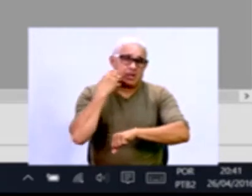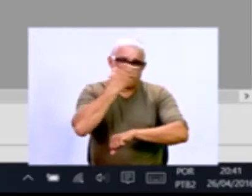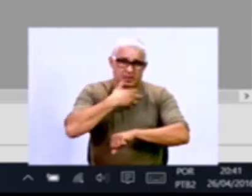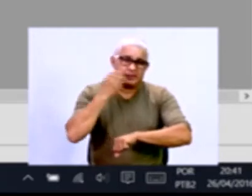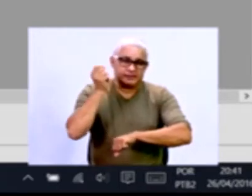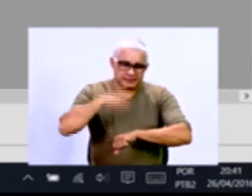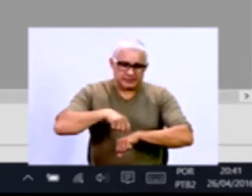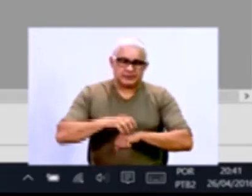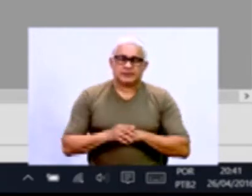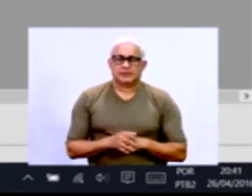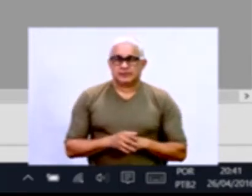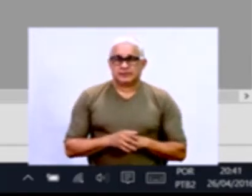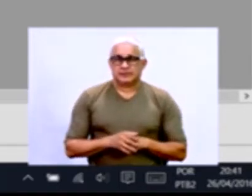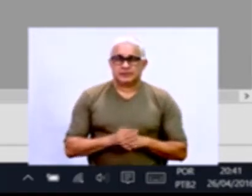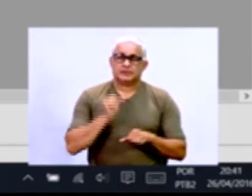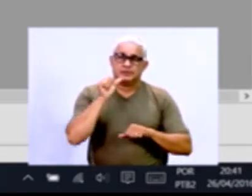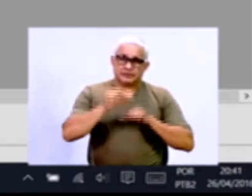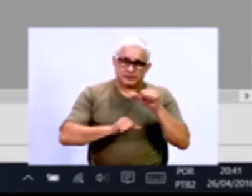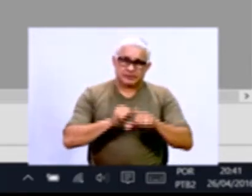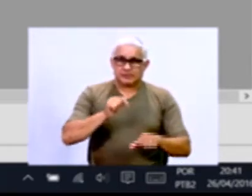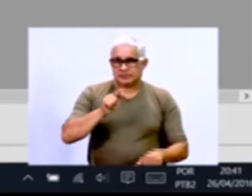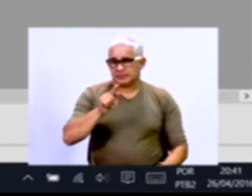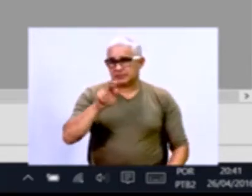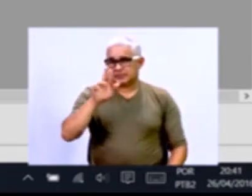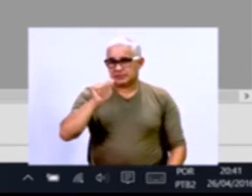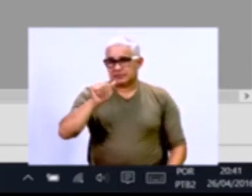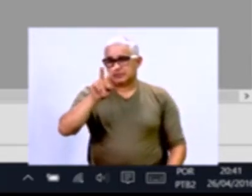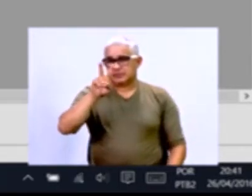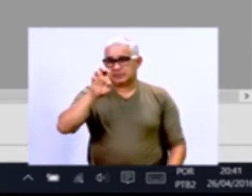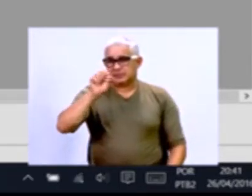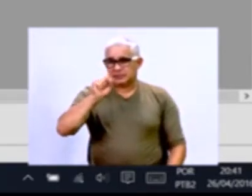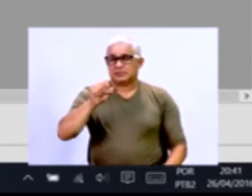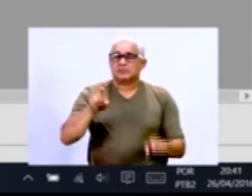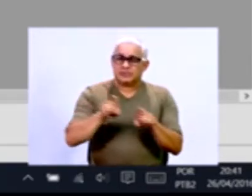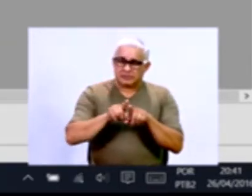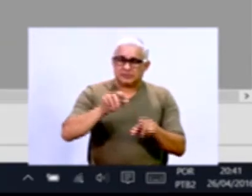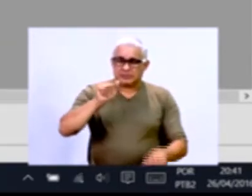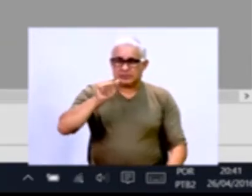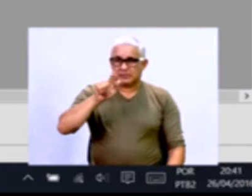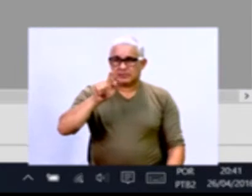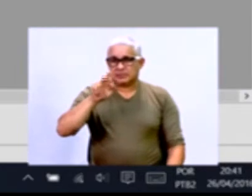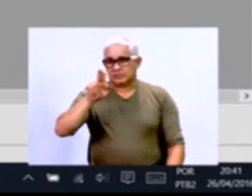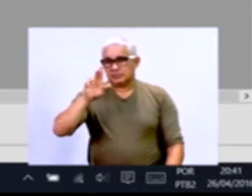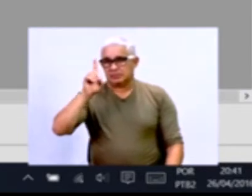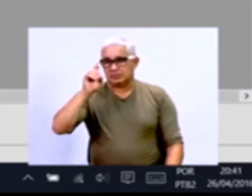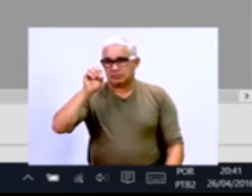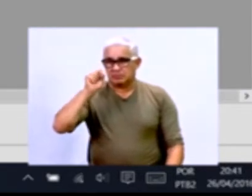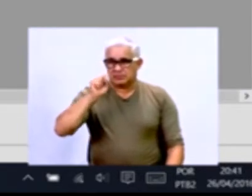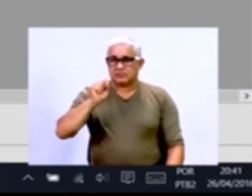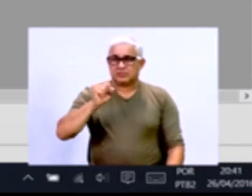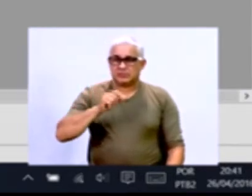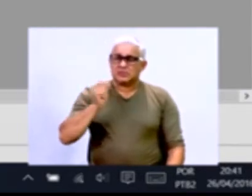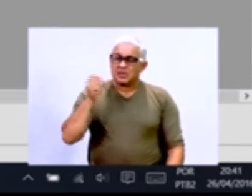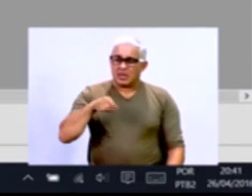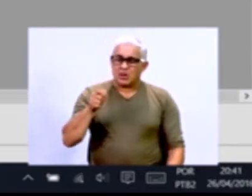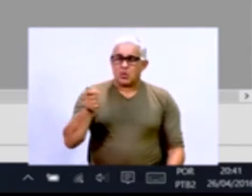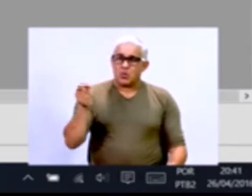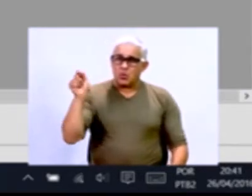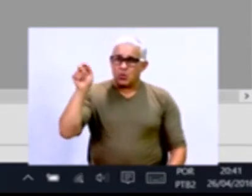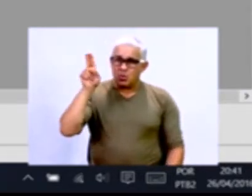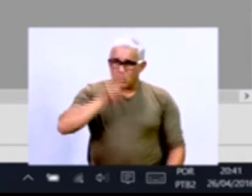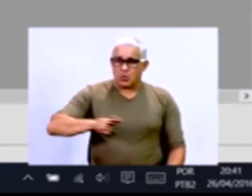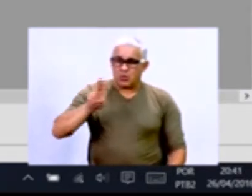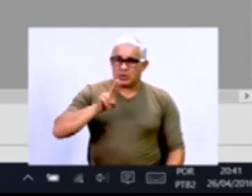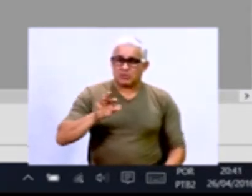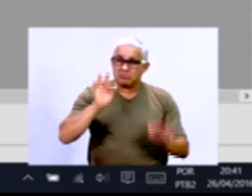também. Alterar os graves e agudos. Tem bastante efeito aqui que é legal vocês aplicarem, né?